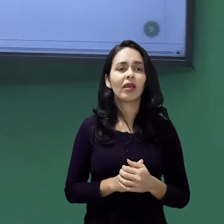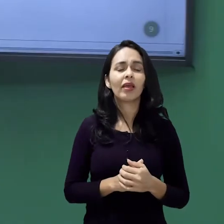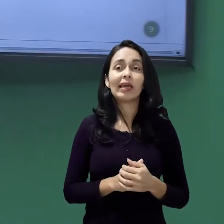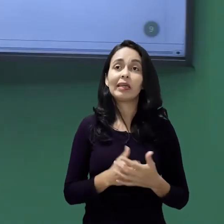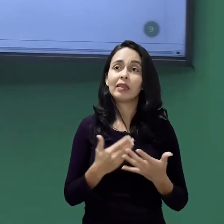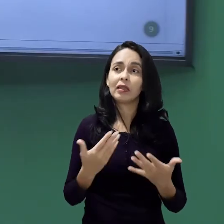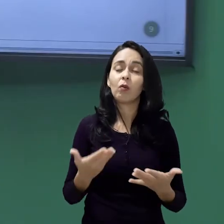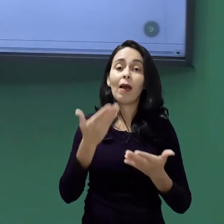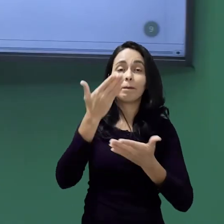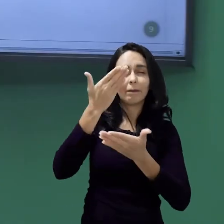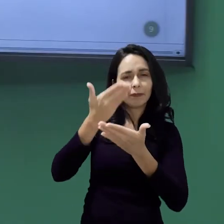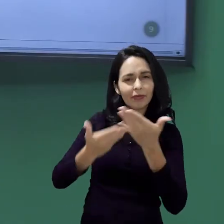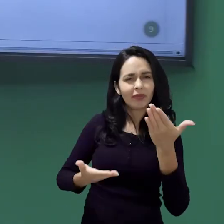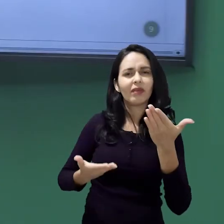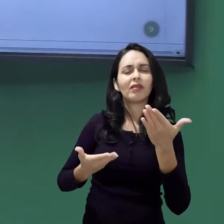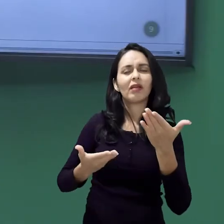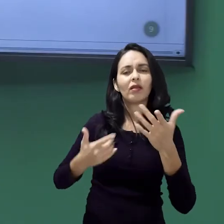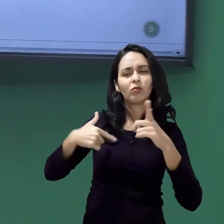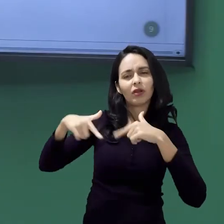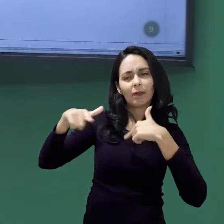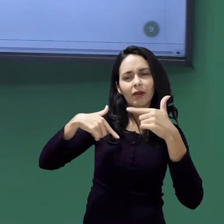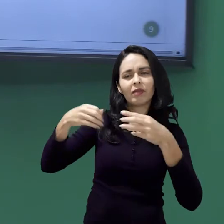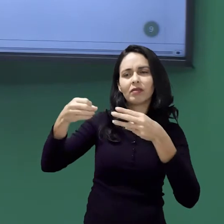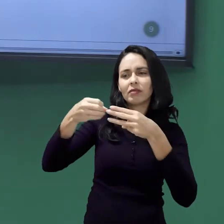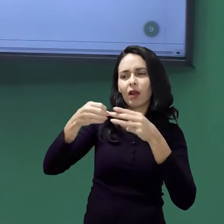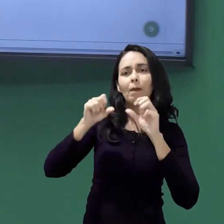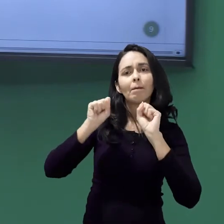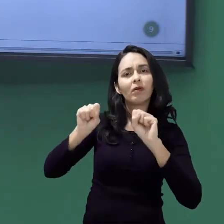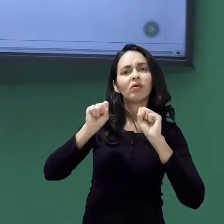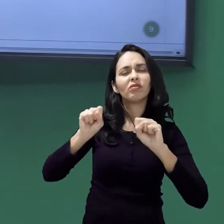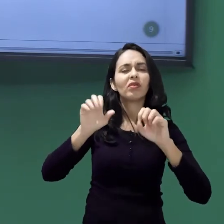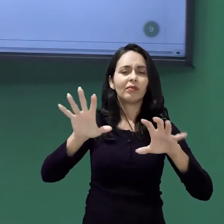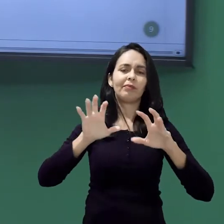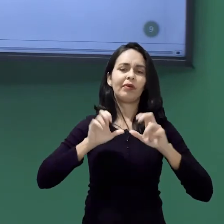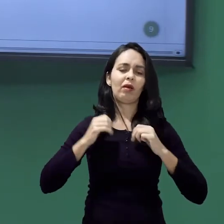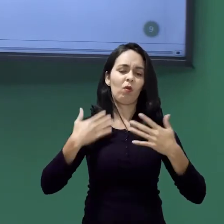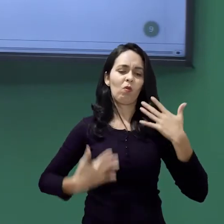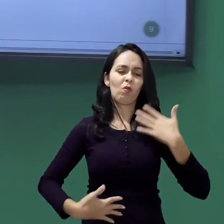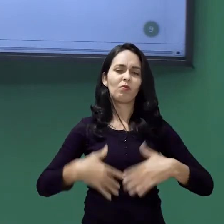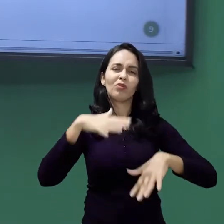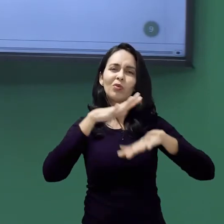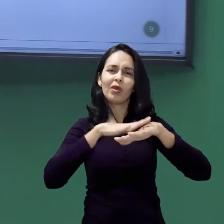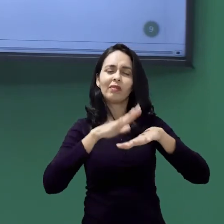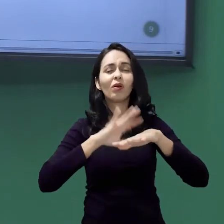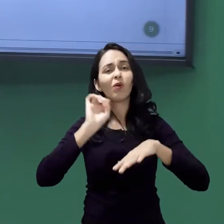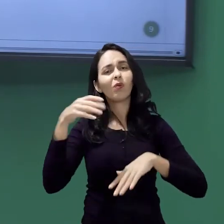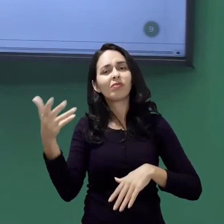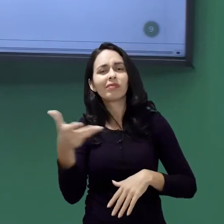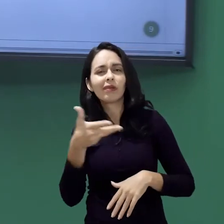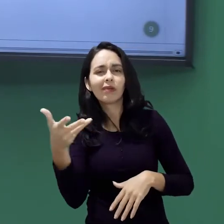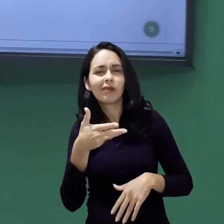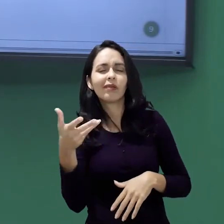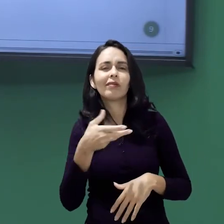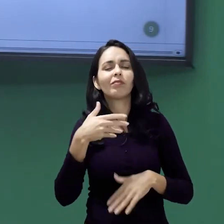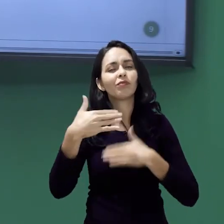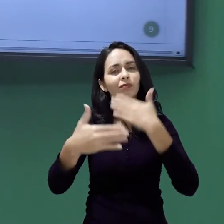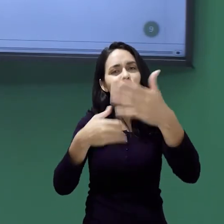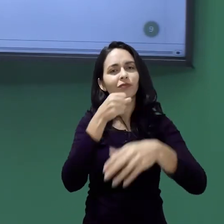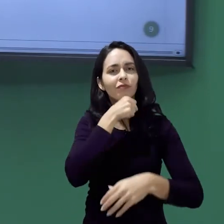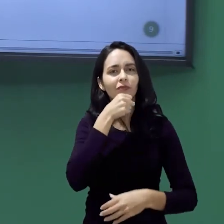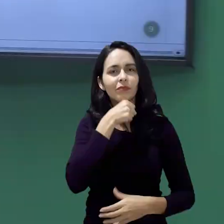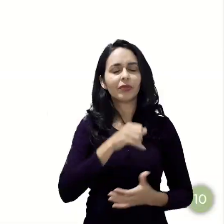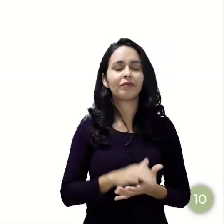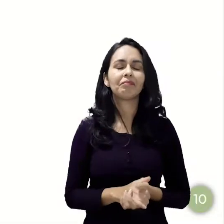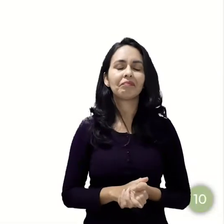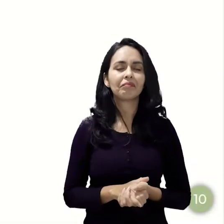função e essa perda de função pode acasionar inclusive uma doença ou inclusive acelerar o